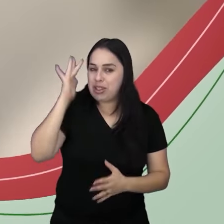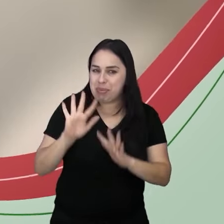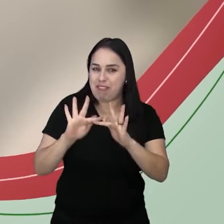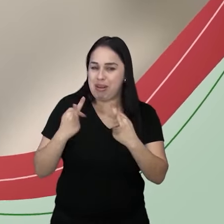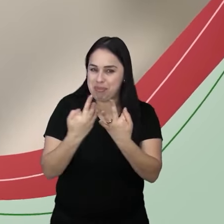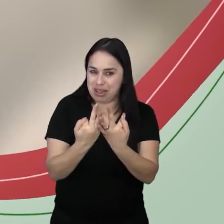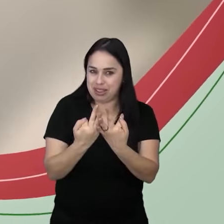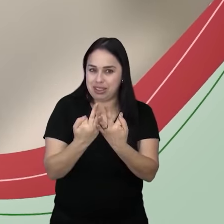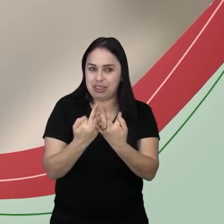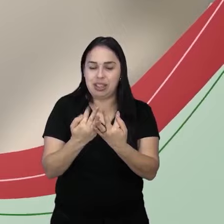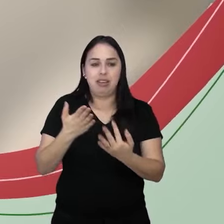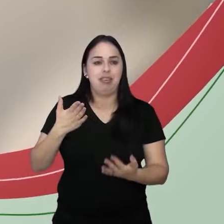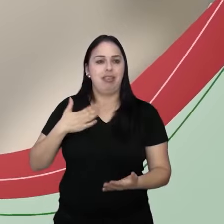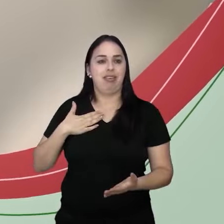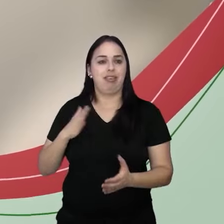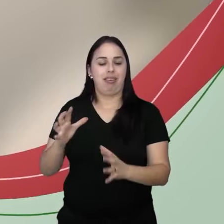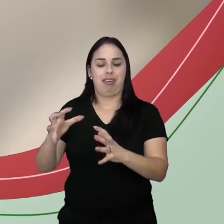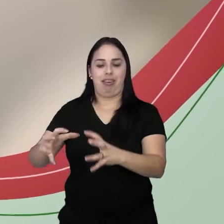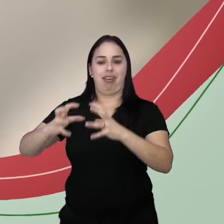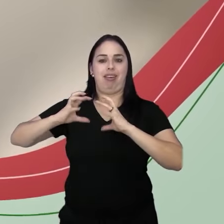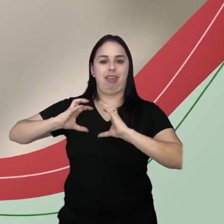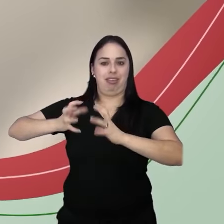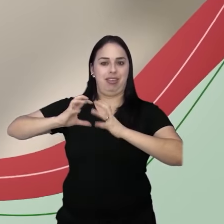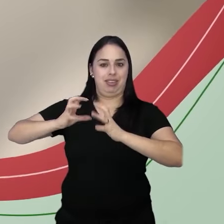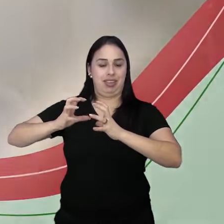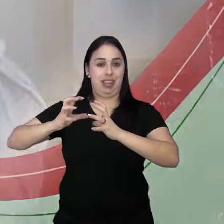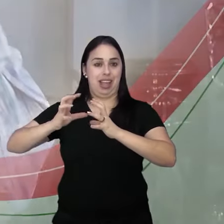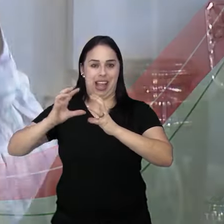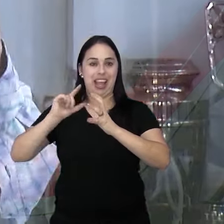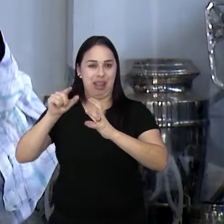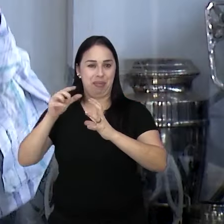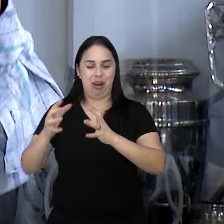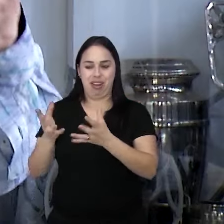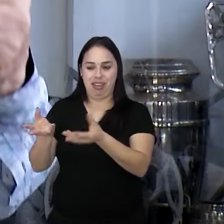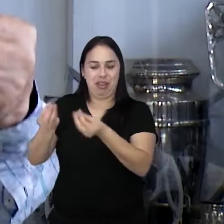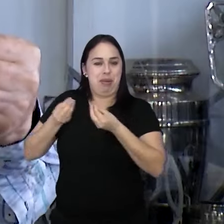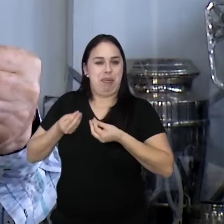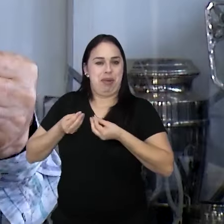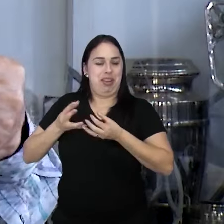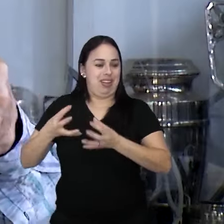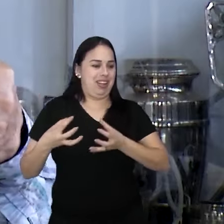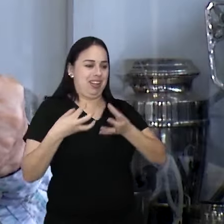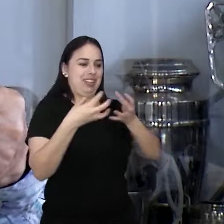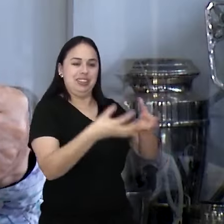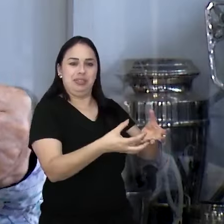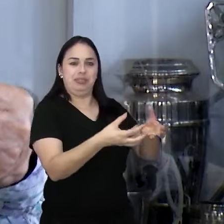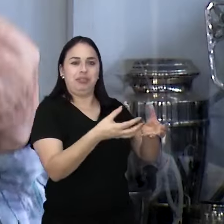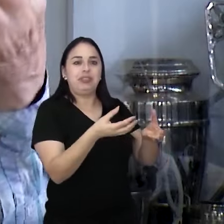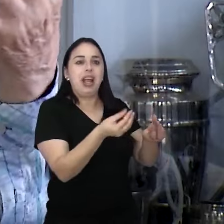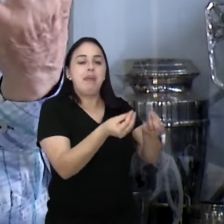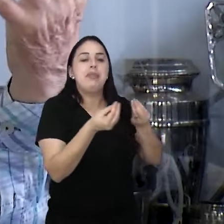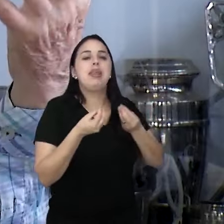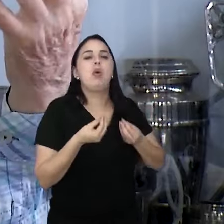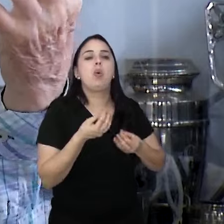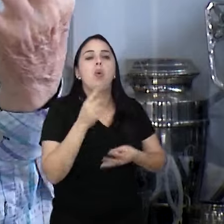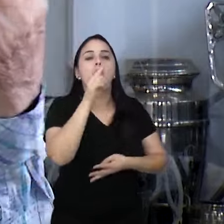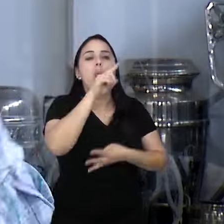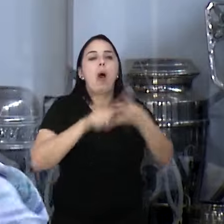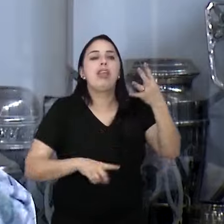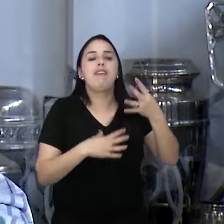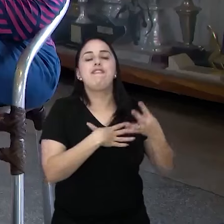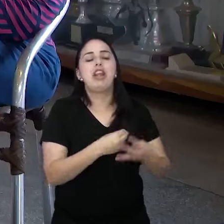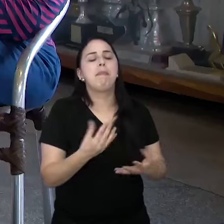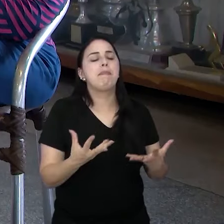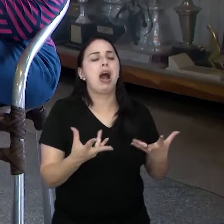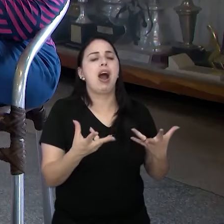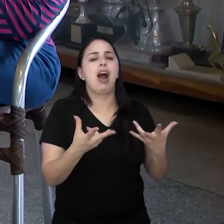0. Eu ganhei a bola do jogo. E essa bola eu dei para ela no outro dia de manhã. E ela me deu de presente 4 maravilhosos